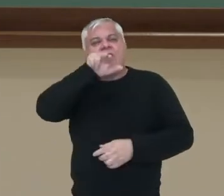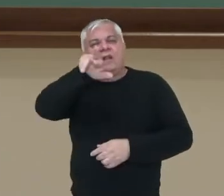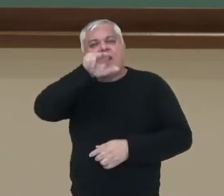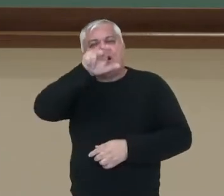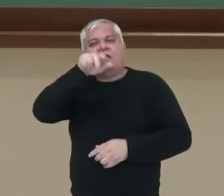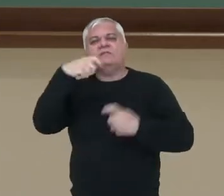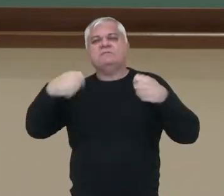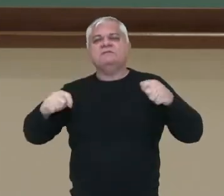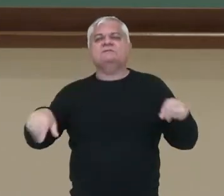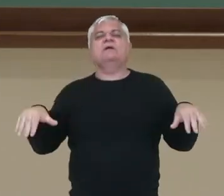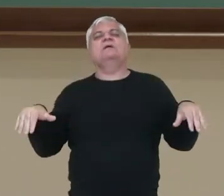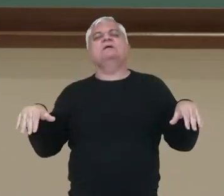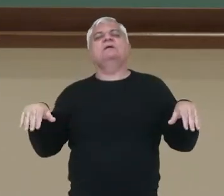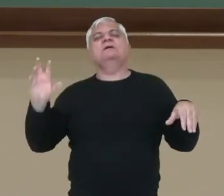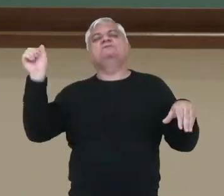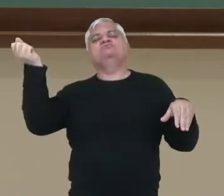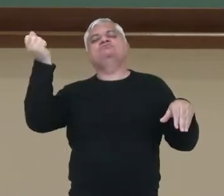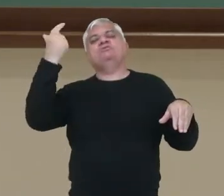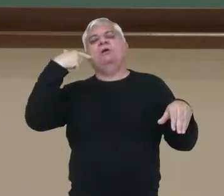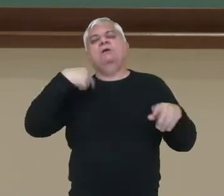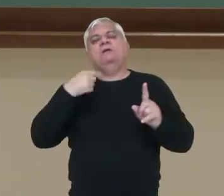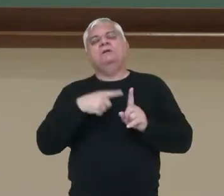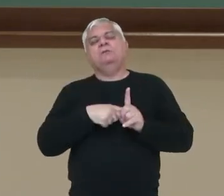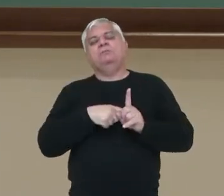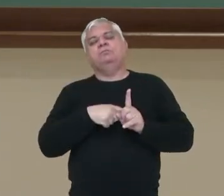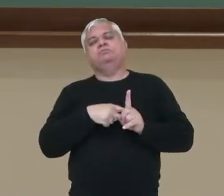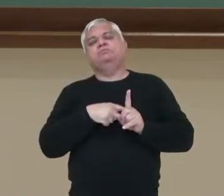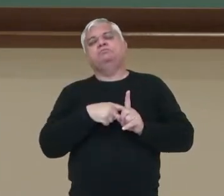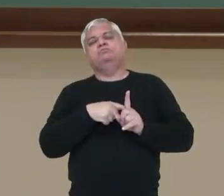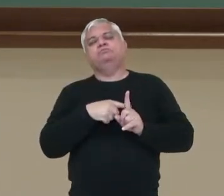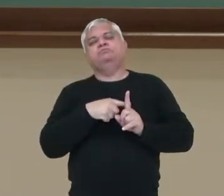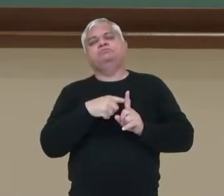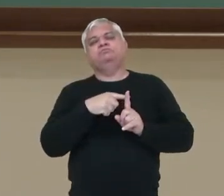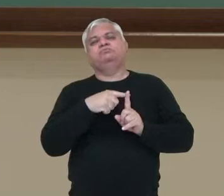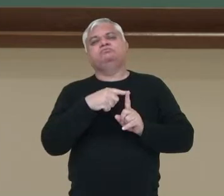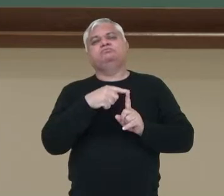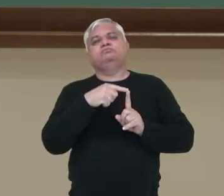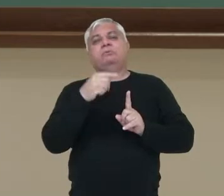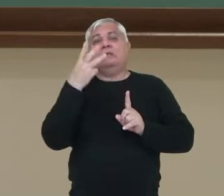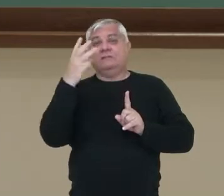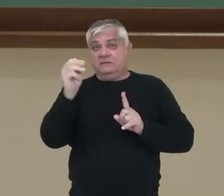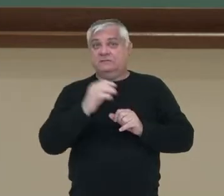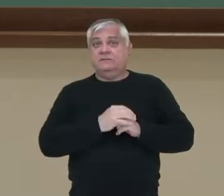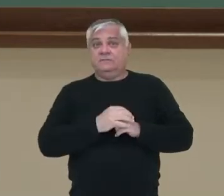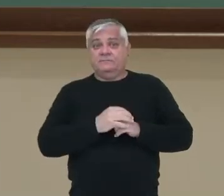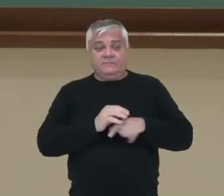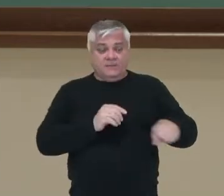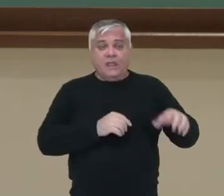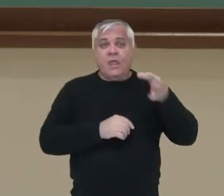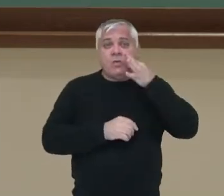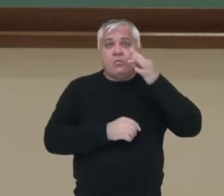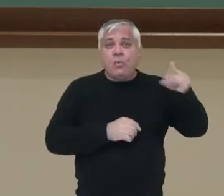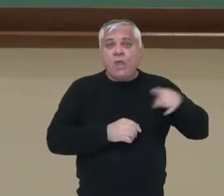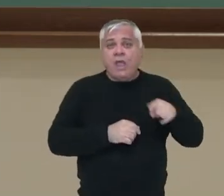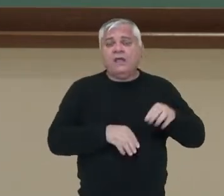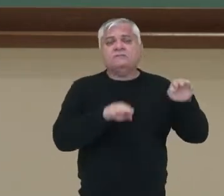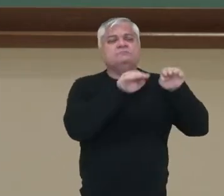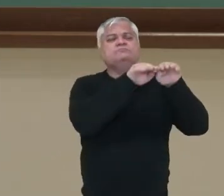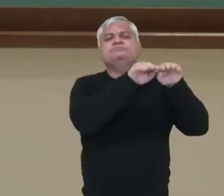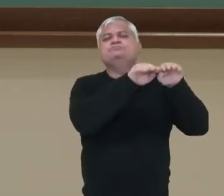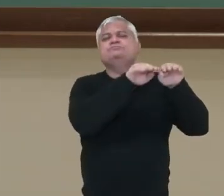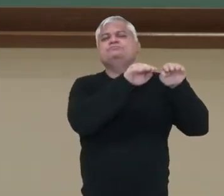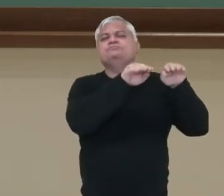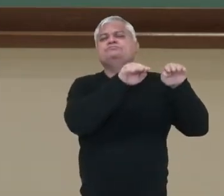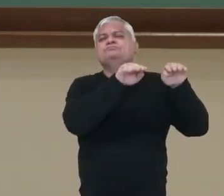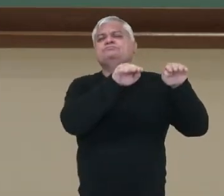Conforme a temperatura vai aumentando de 0 a 30 graus, você pode perceber que do rato a temperatura se mantém constante. Essa é